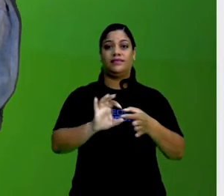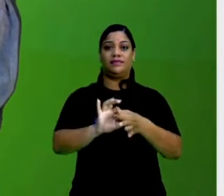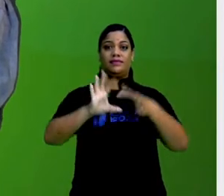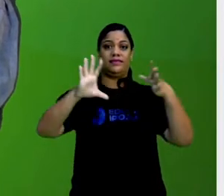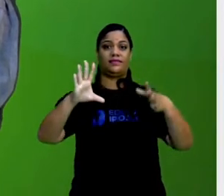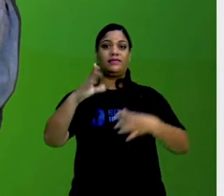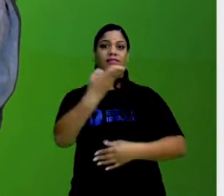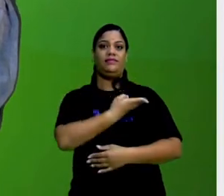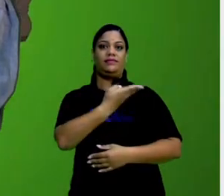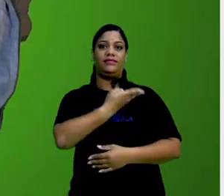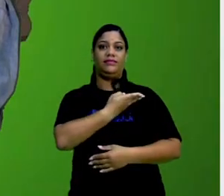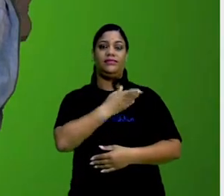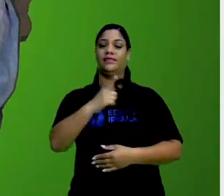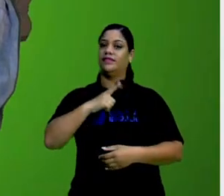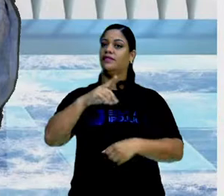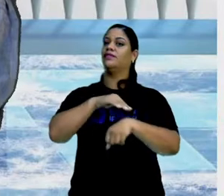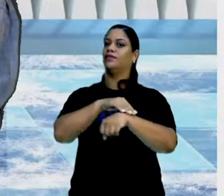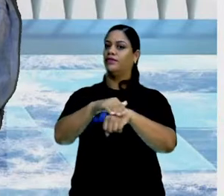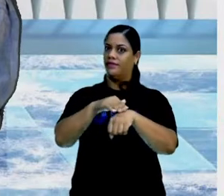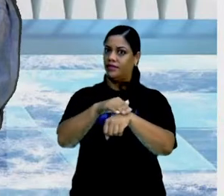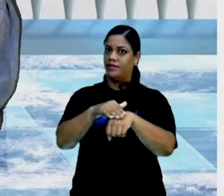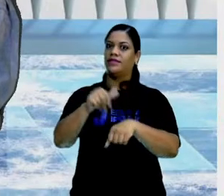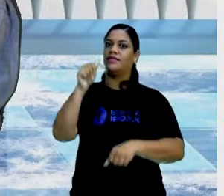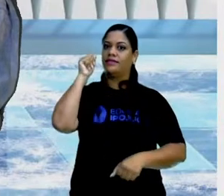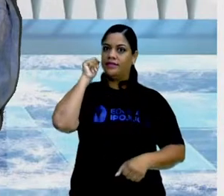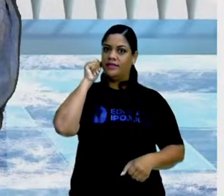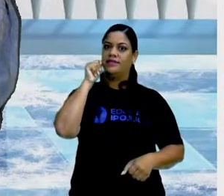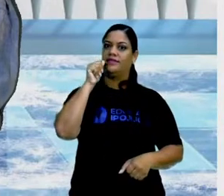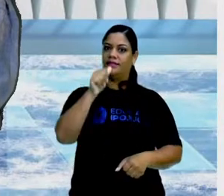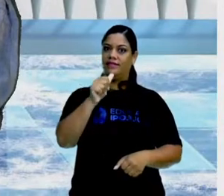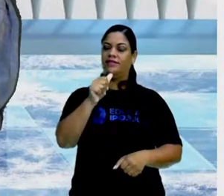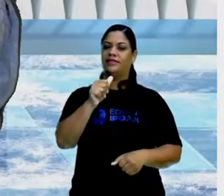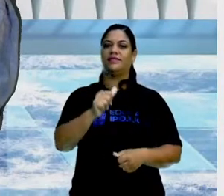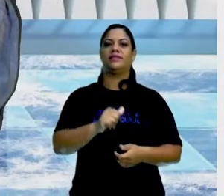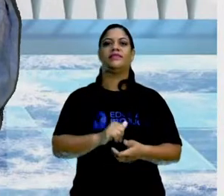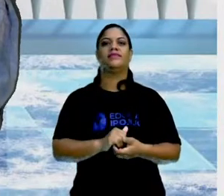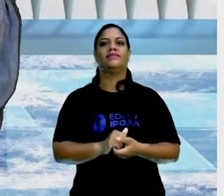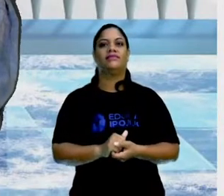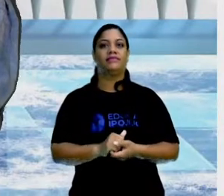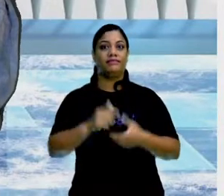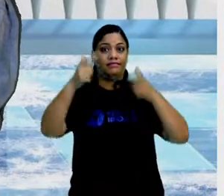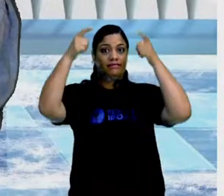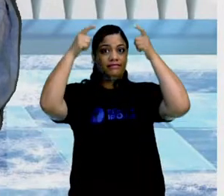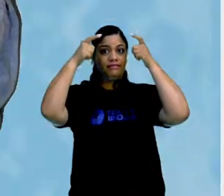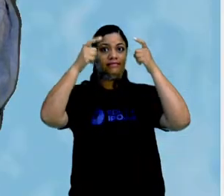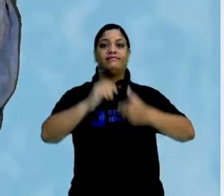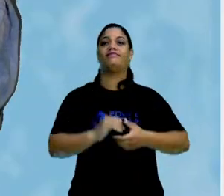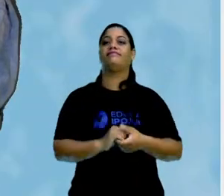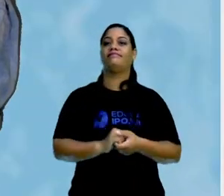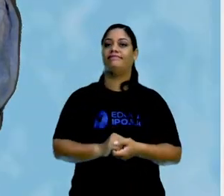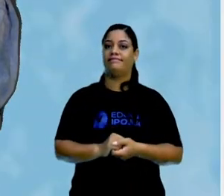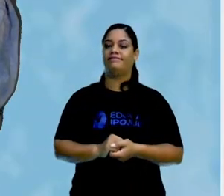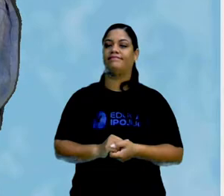que conversar com a rainha. Teria como? Uhum. Será?